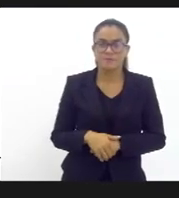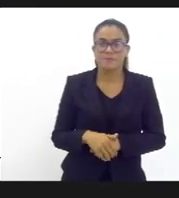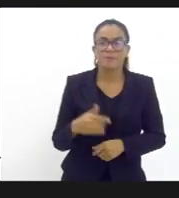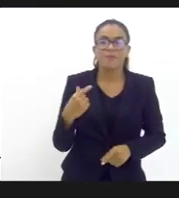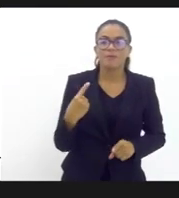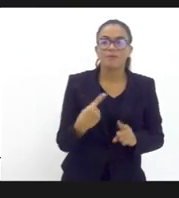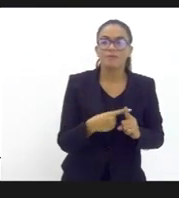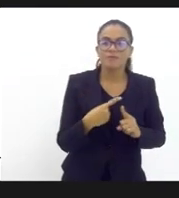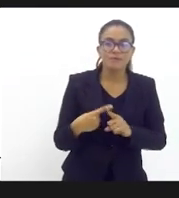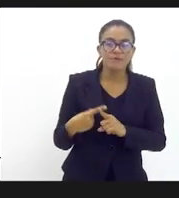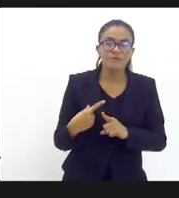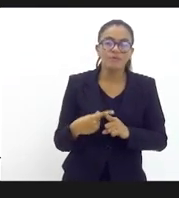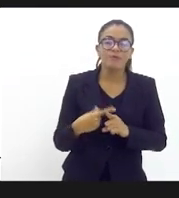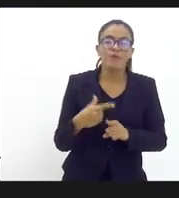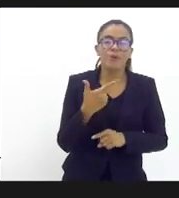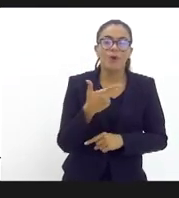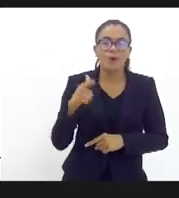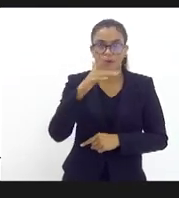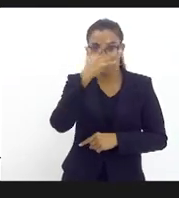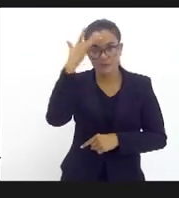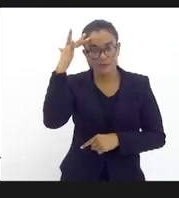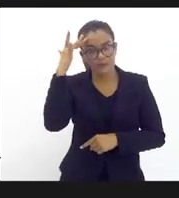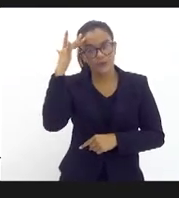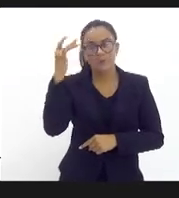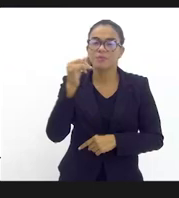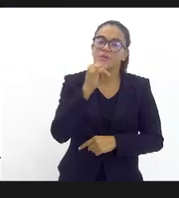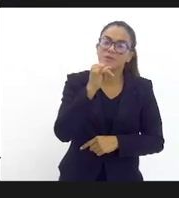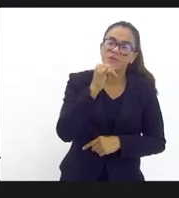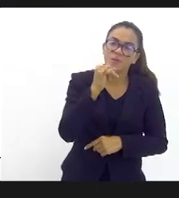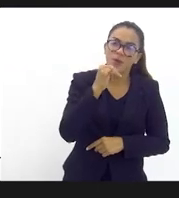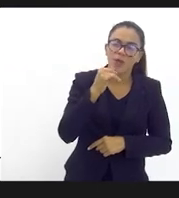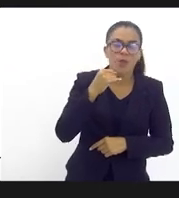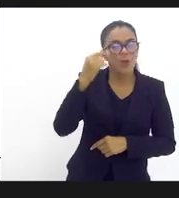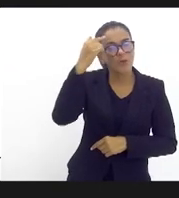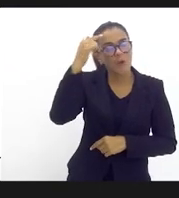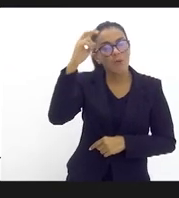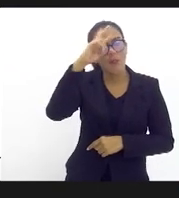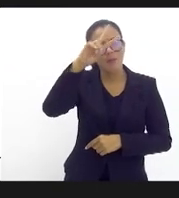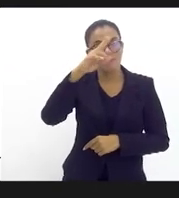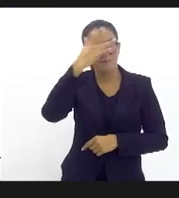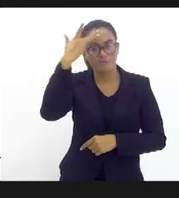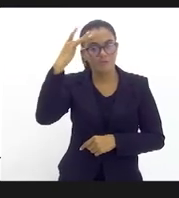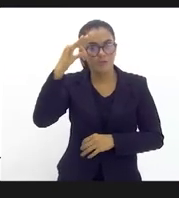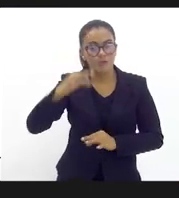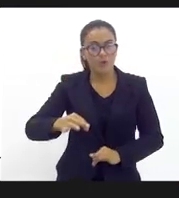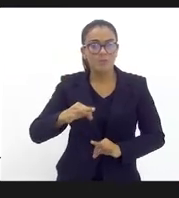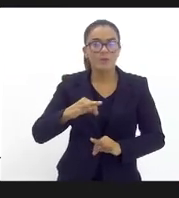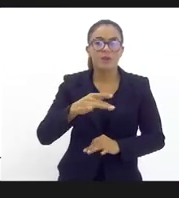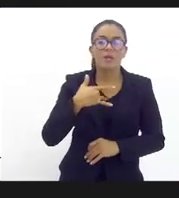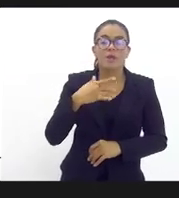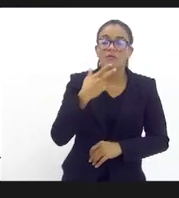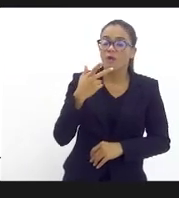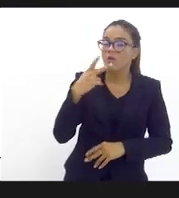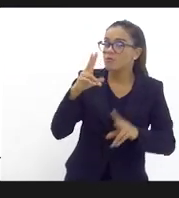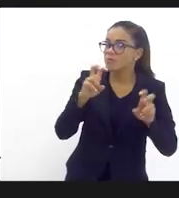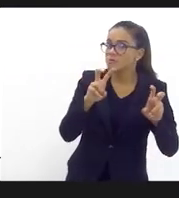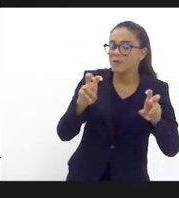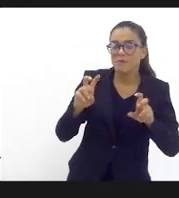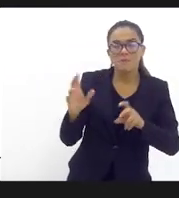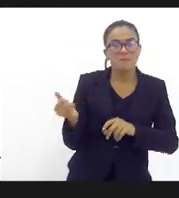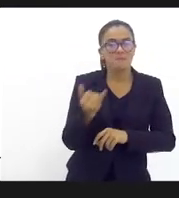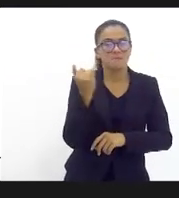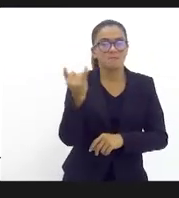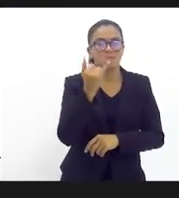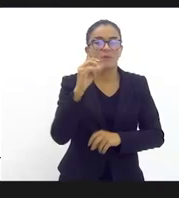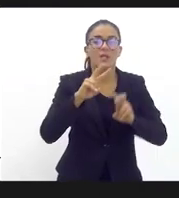Porque uma outra pessoa, que agora não vou me recordar o nome, mas abordou um tema super importante, que era só a respeito